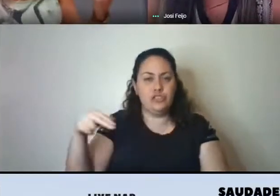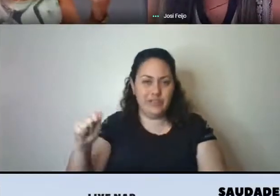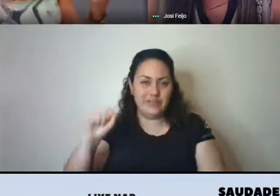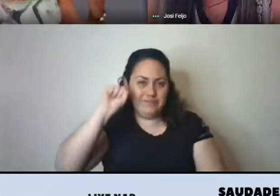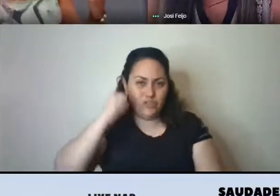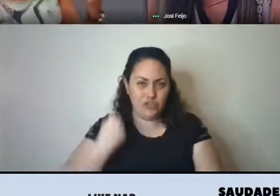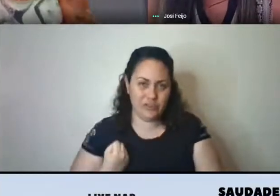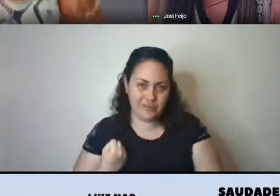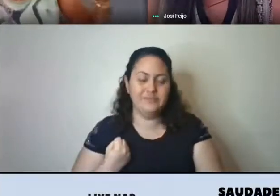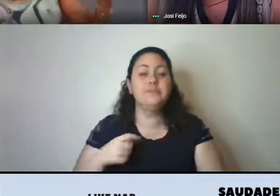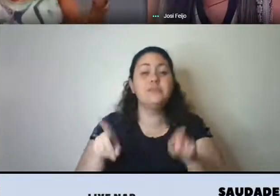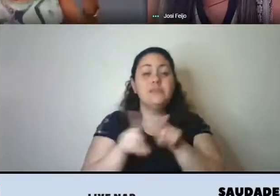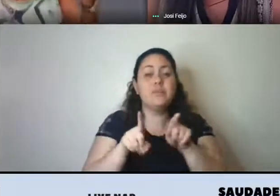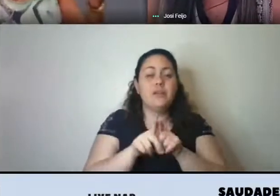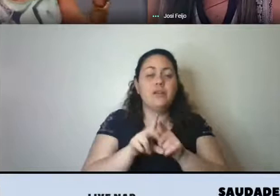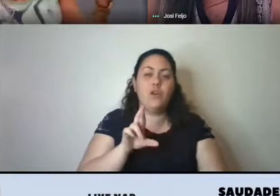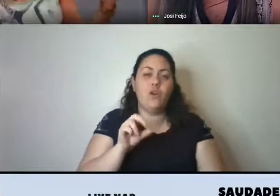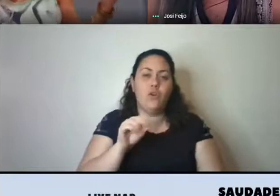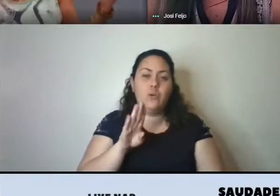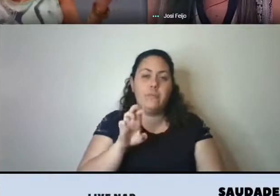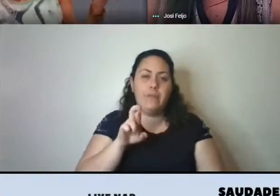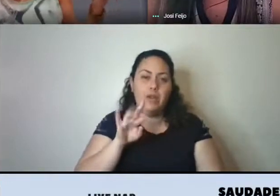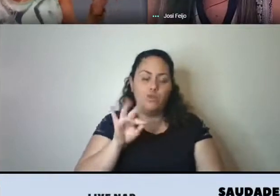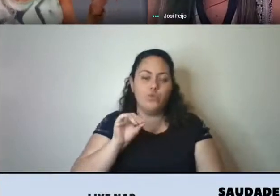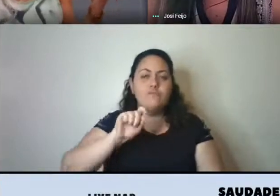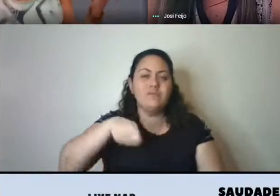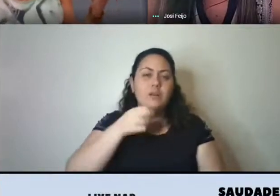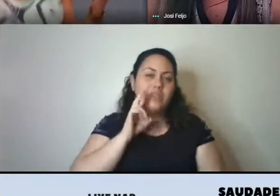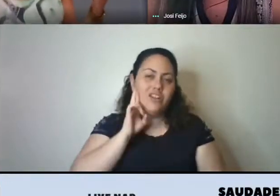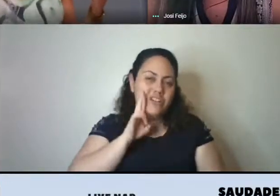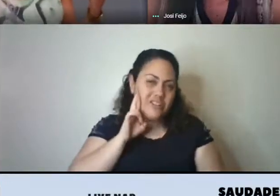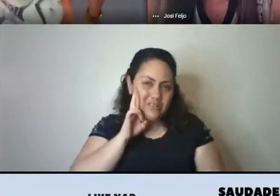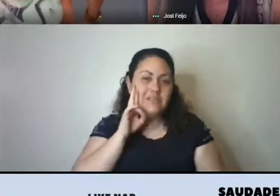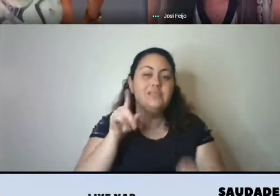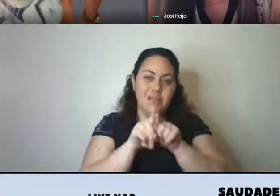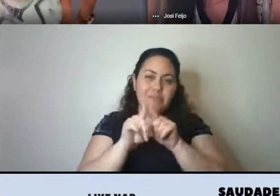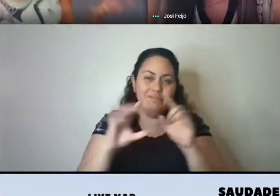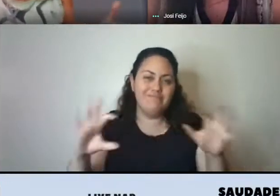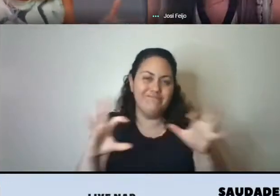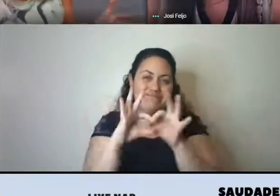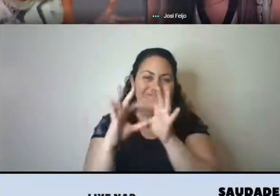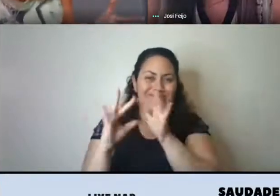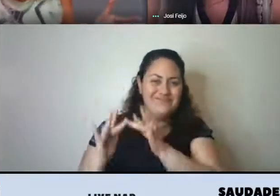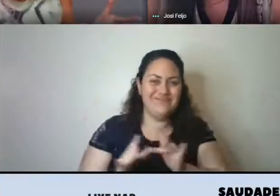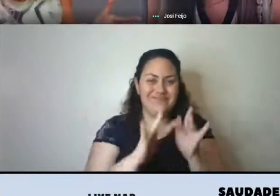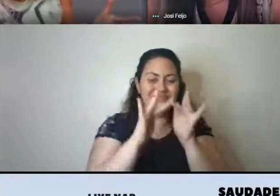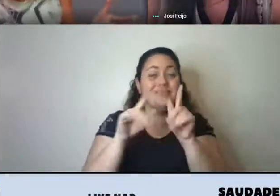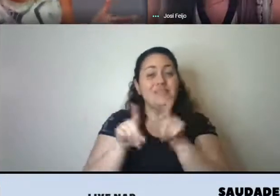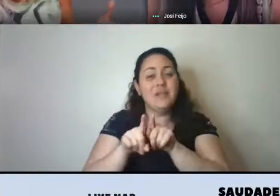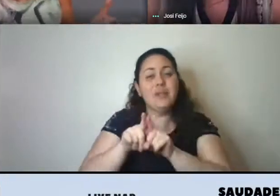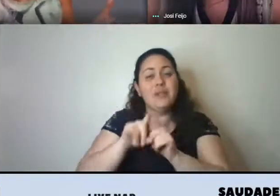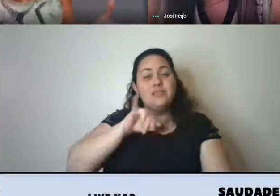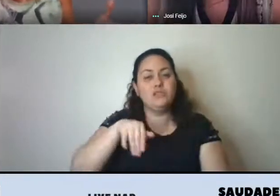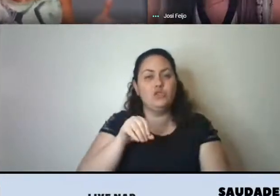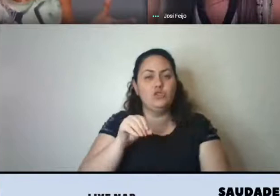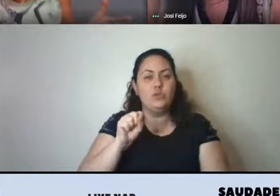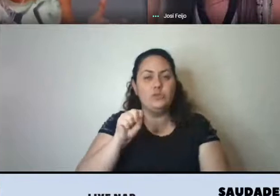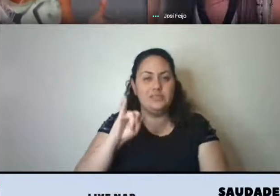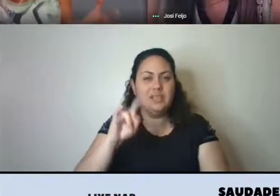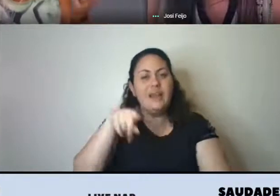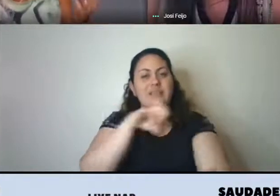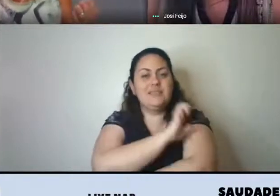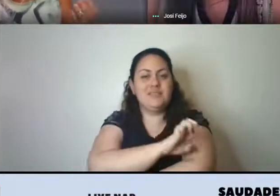Roberto, que fez, enfim, também essas conectividades serem possíveis. E a Josi, que é uma das nossas